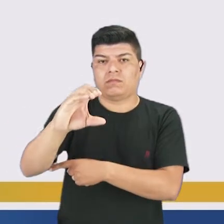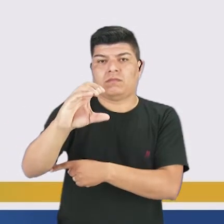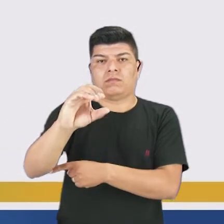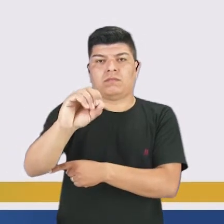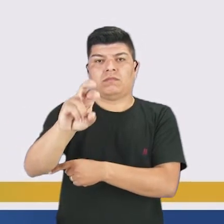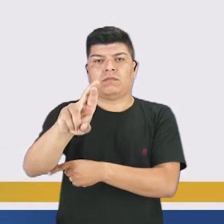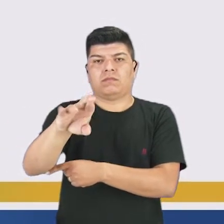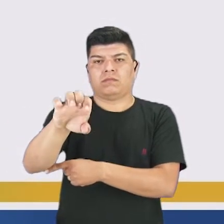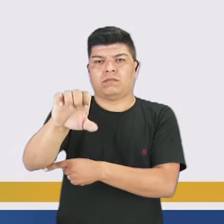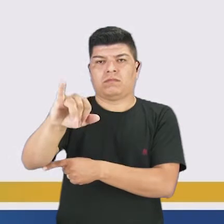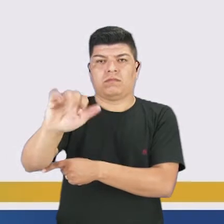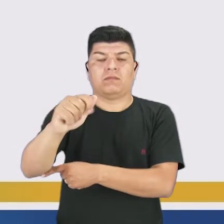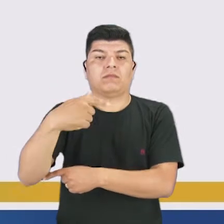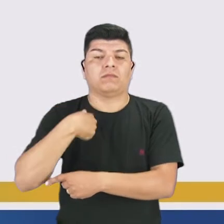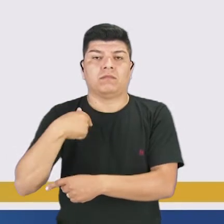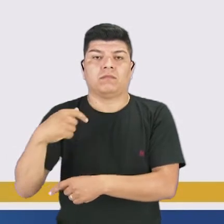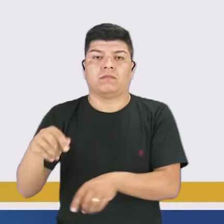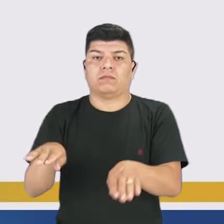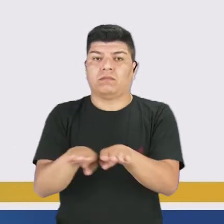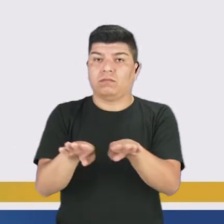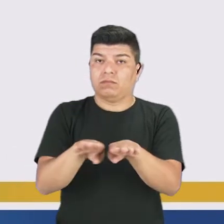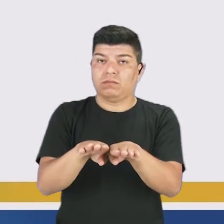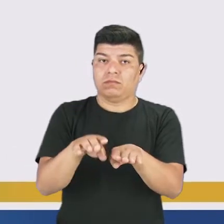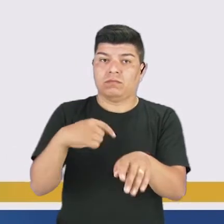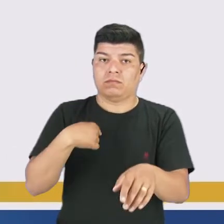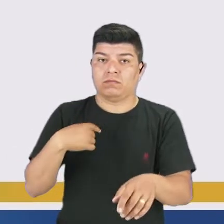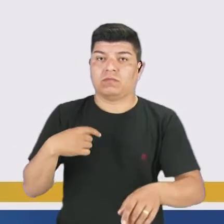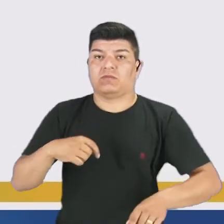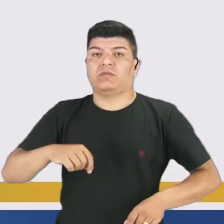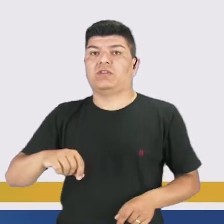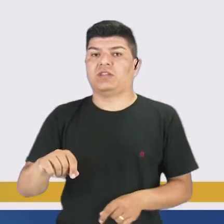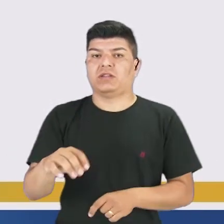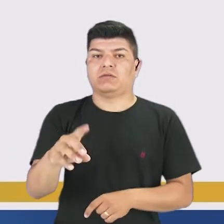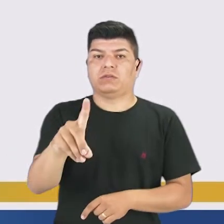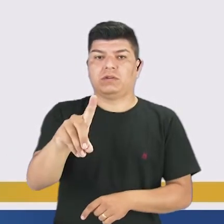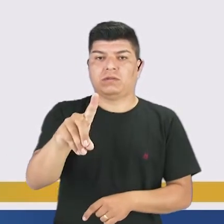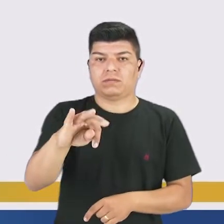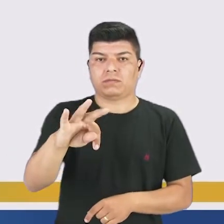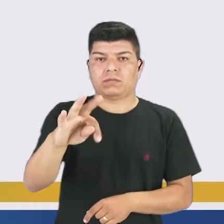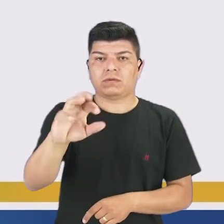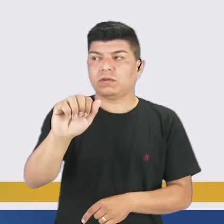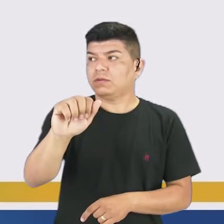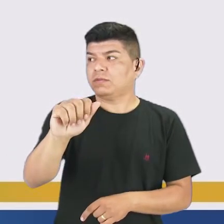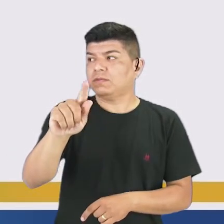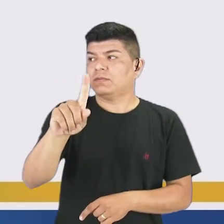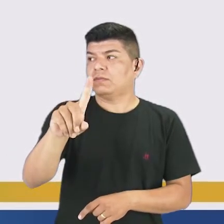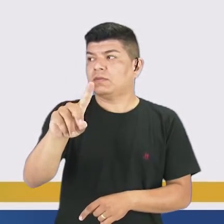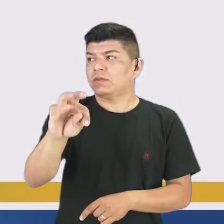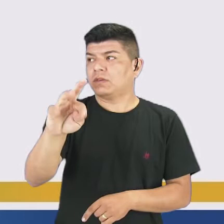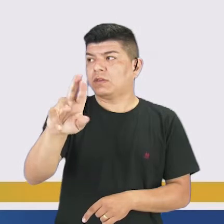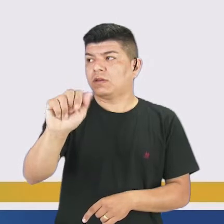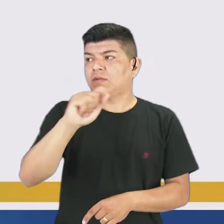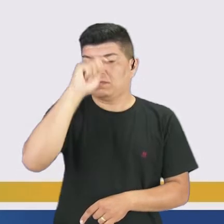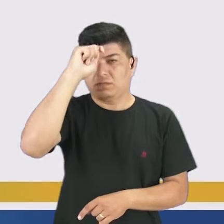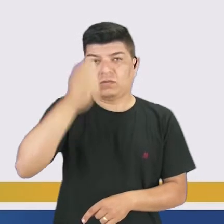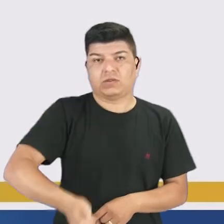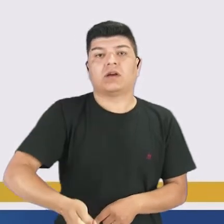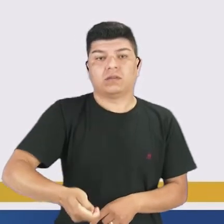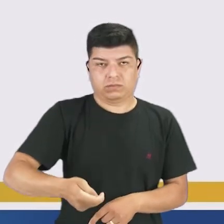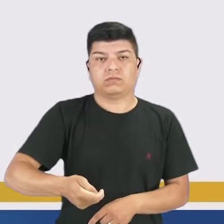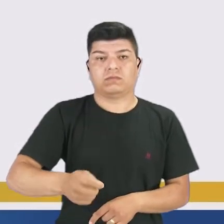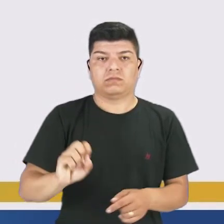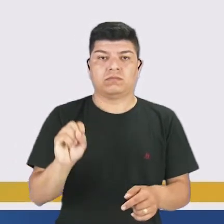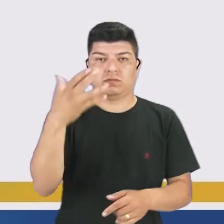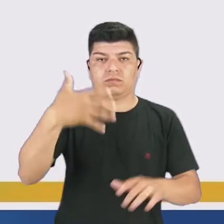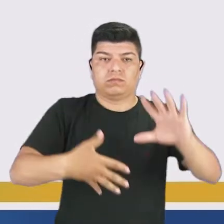além do apoio, olha o detalhe disso aí, hein? A ditadura militar no Brasil, entre outras ditaduras que ocorreram na